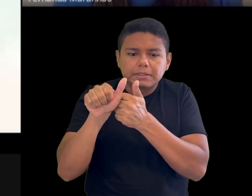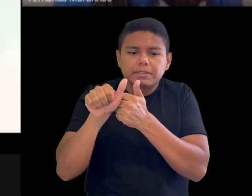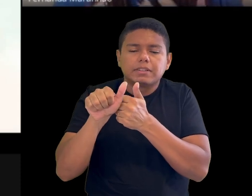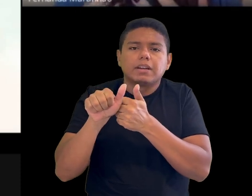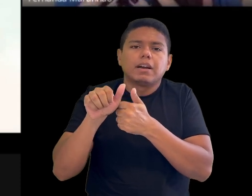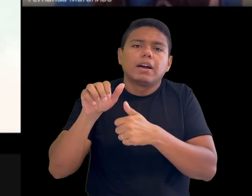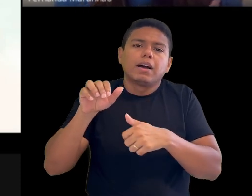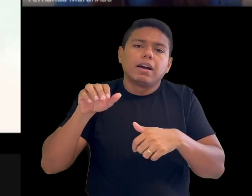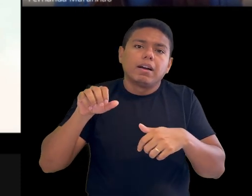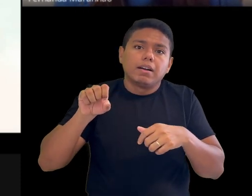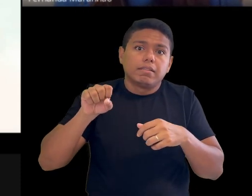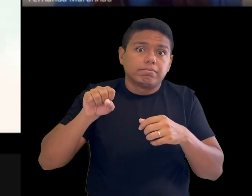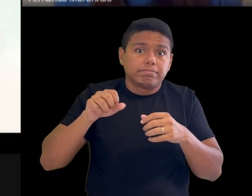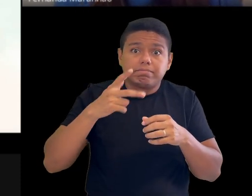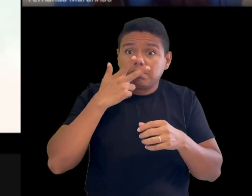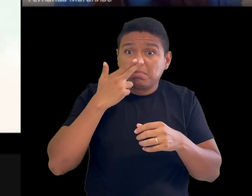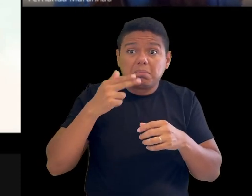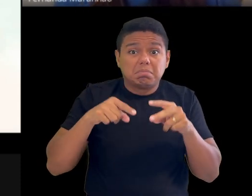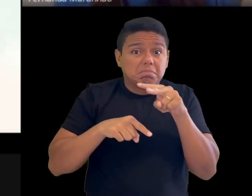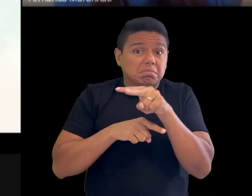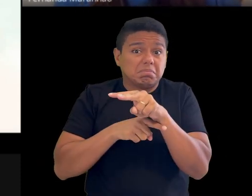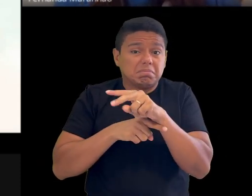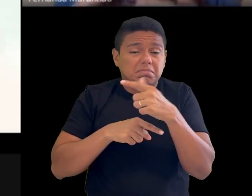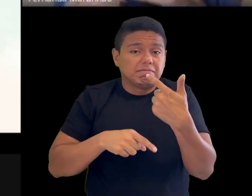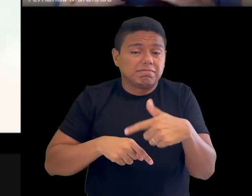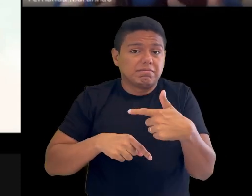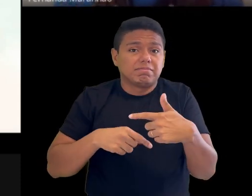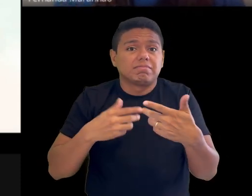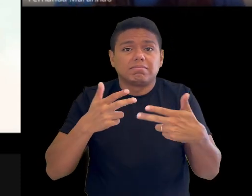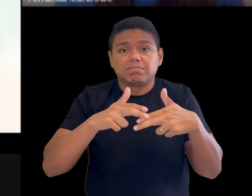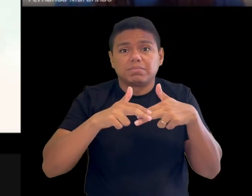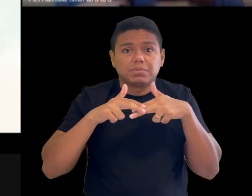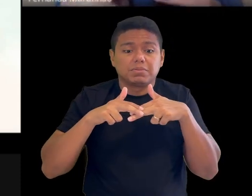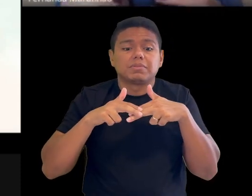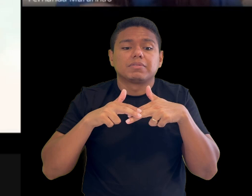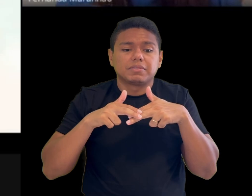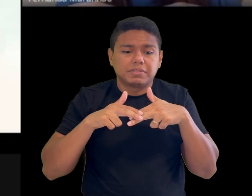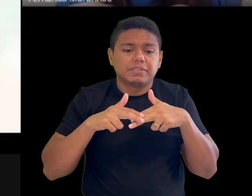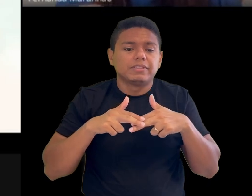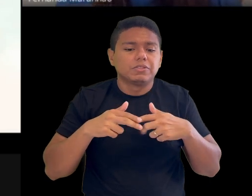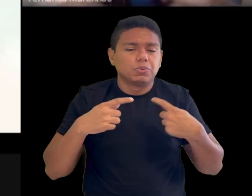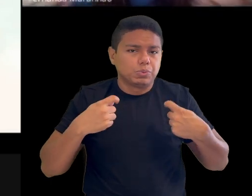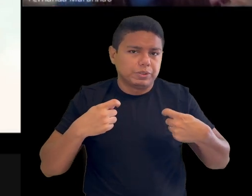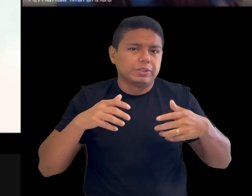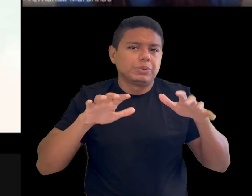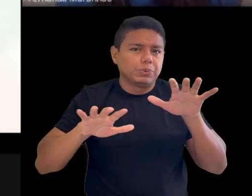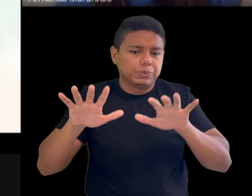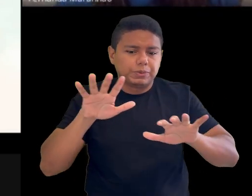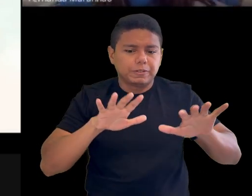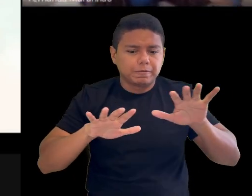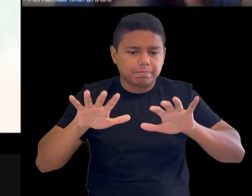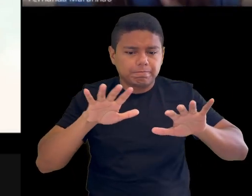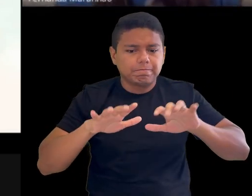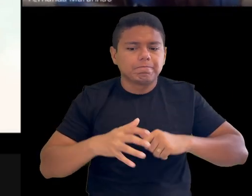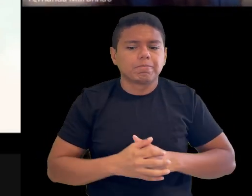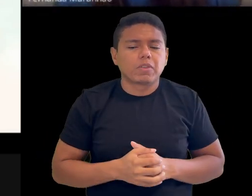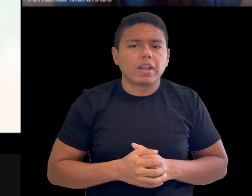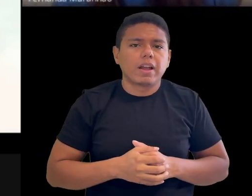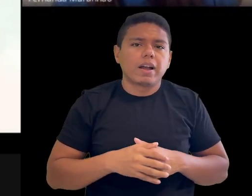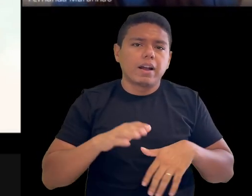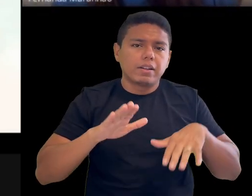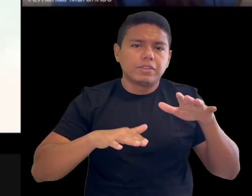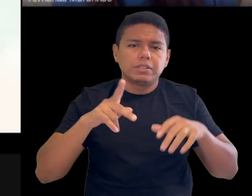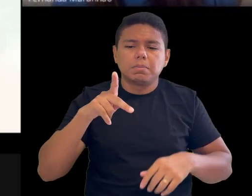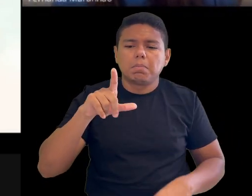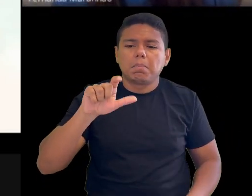expostos. Também pode acontecer em casos de placentas sucenturiadas, que têm um lobo acessório, ou placentas que são bilobadas, em que um lobo está